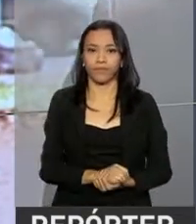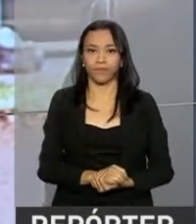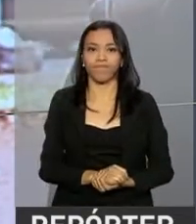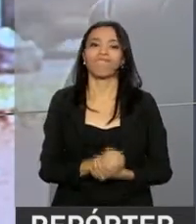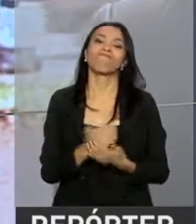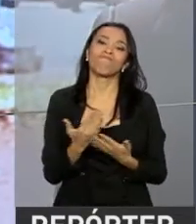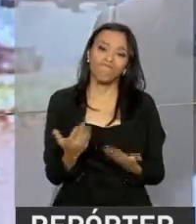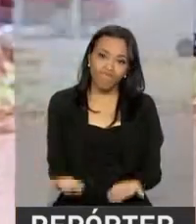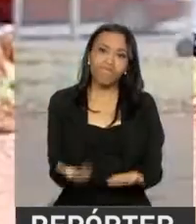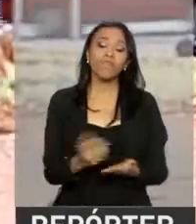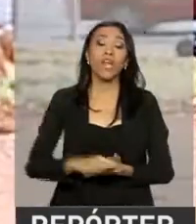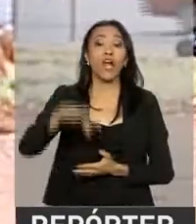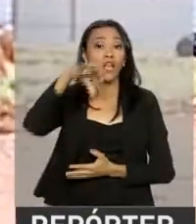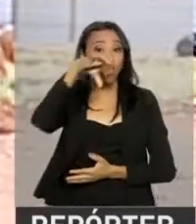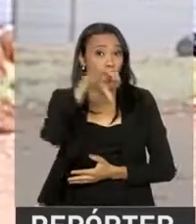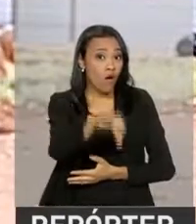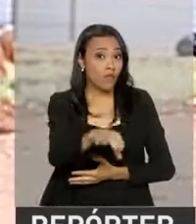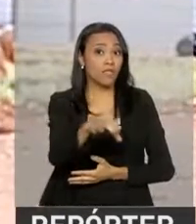Leandro, são